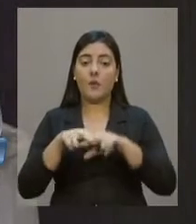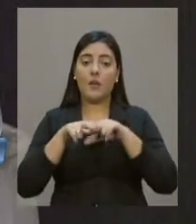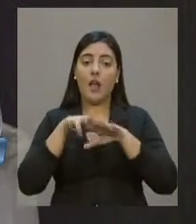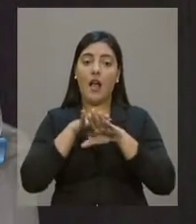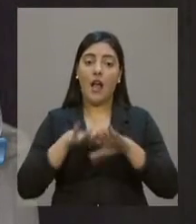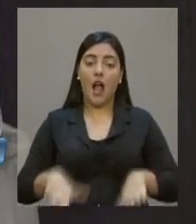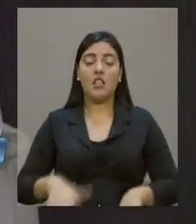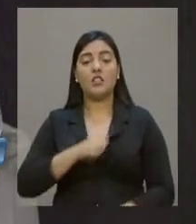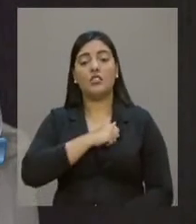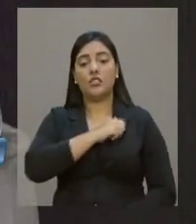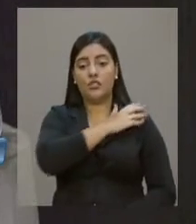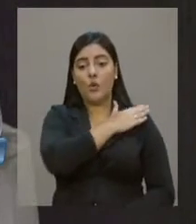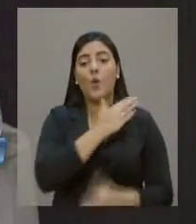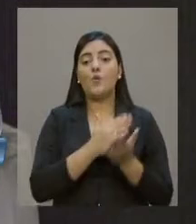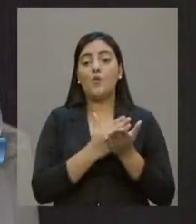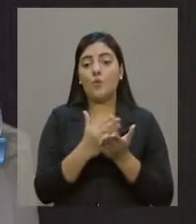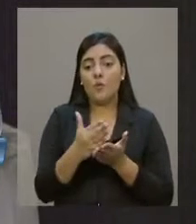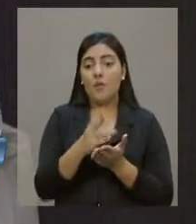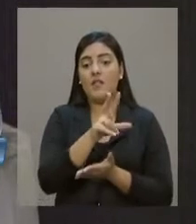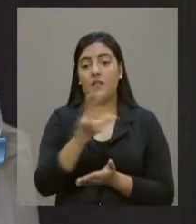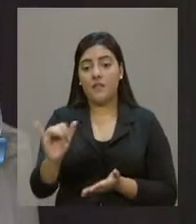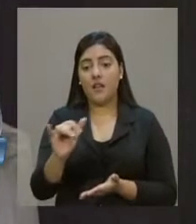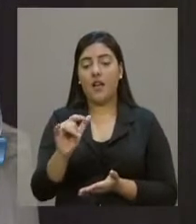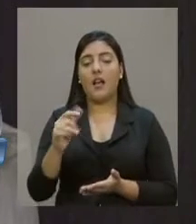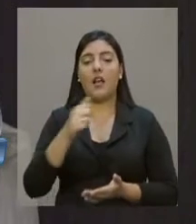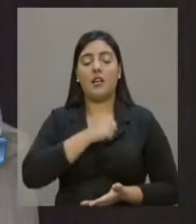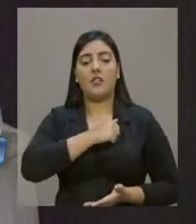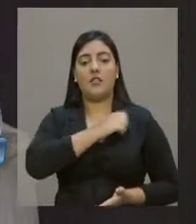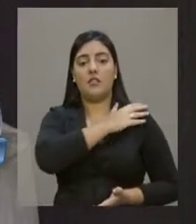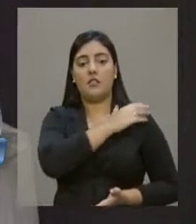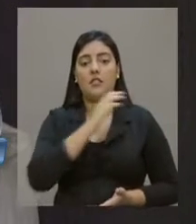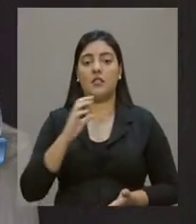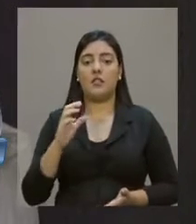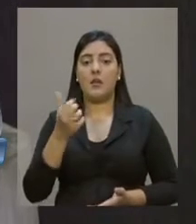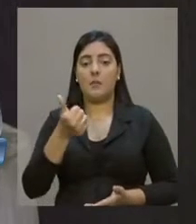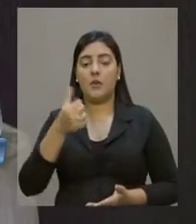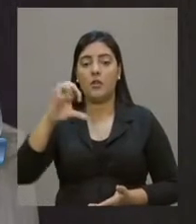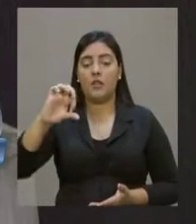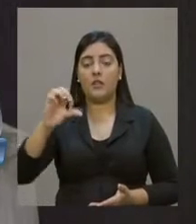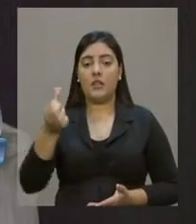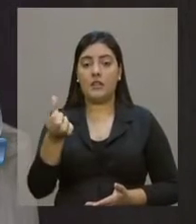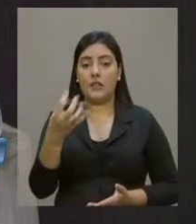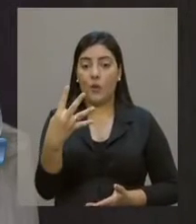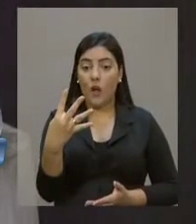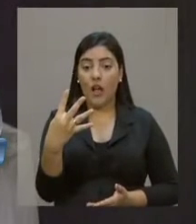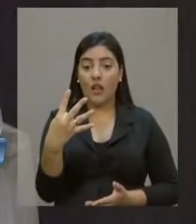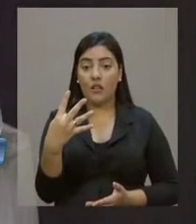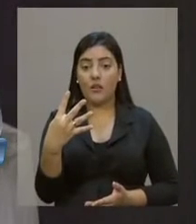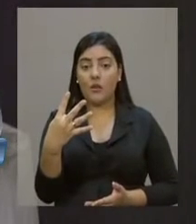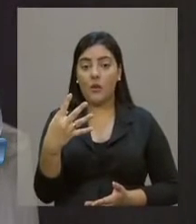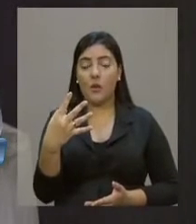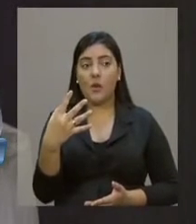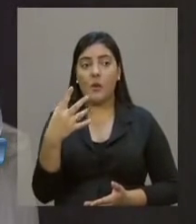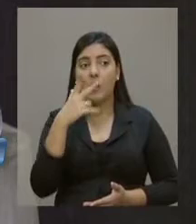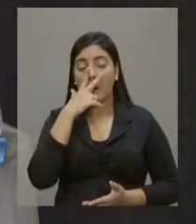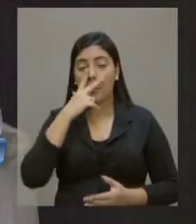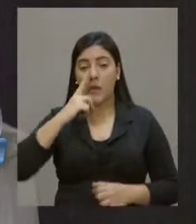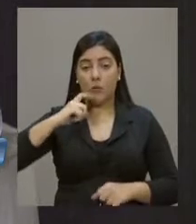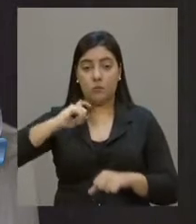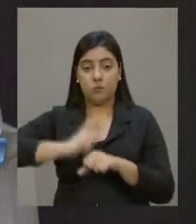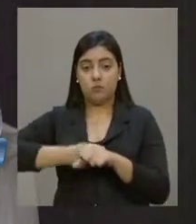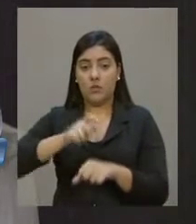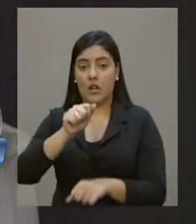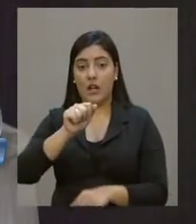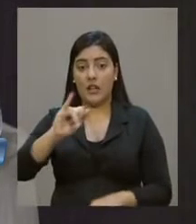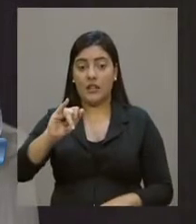que as ditaduras elas vão se consolidando. Vamos lembrar que a ditadura civil-militar, em 64, o ponto mais duro que foi o AI-5